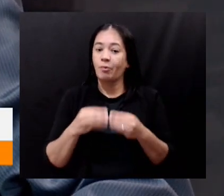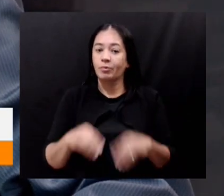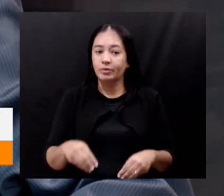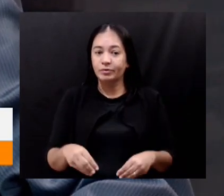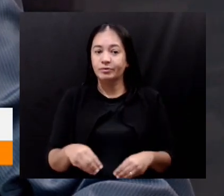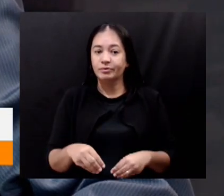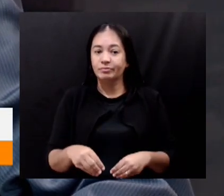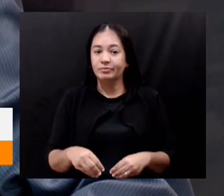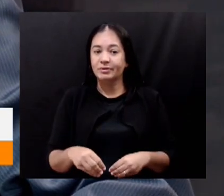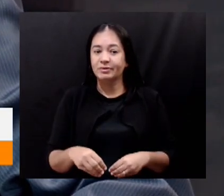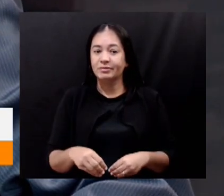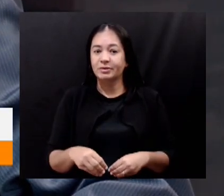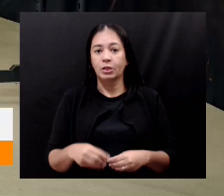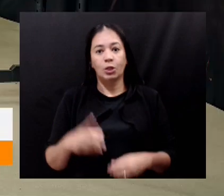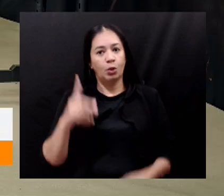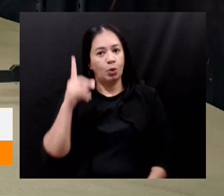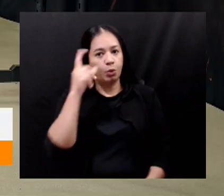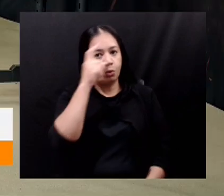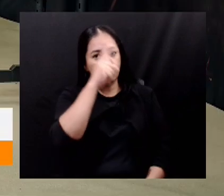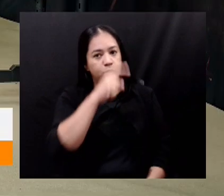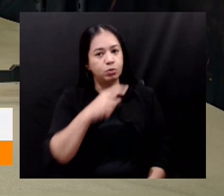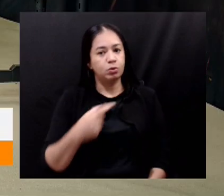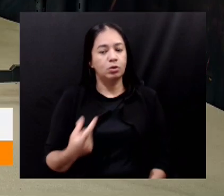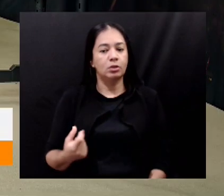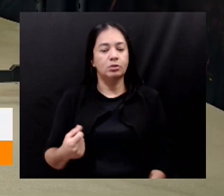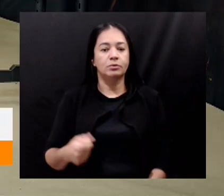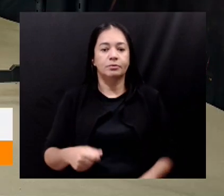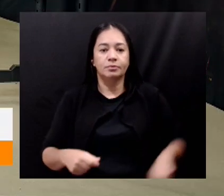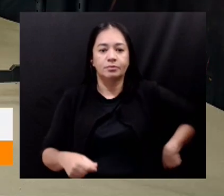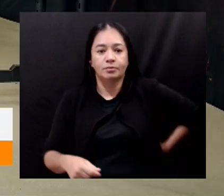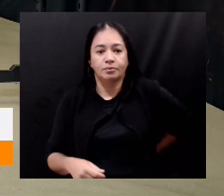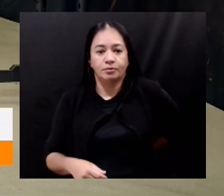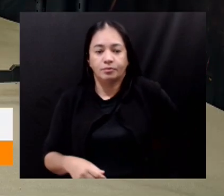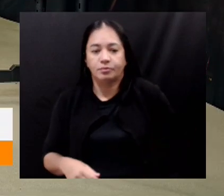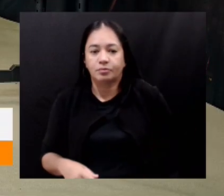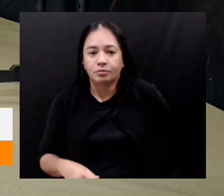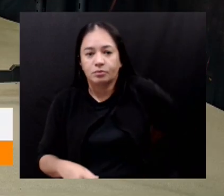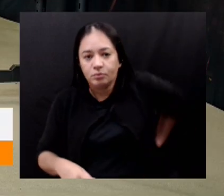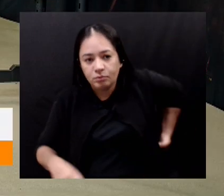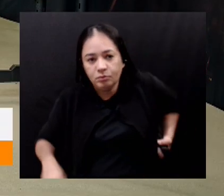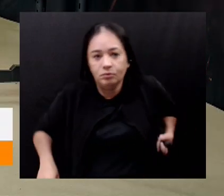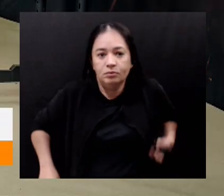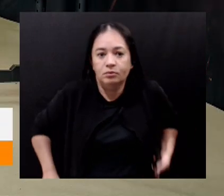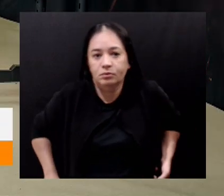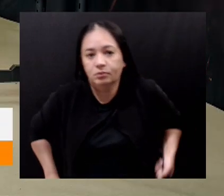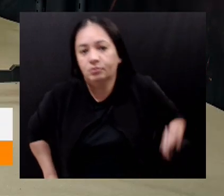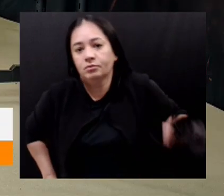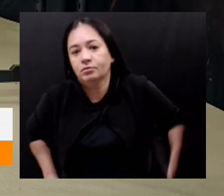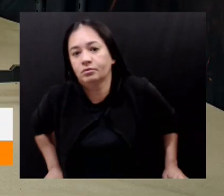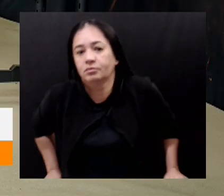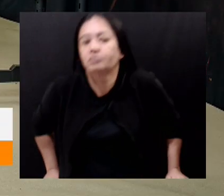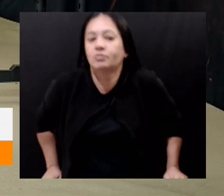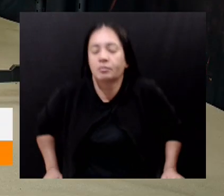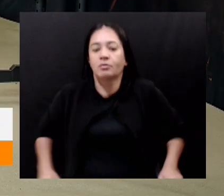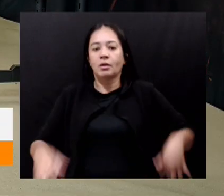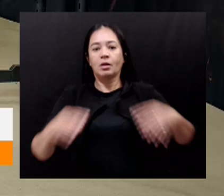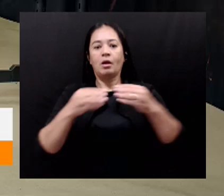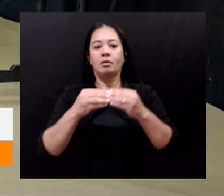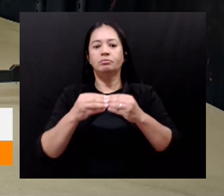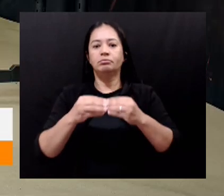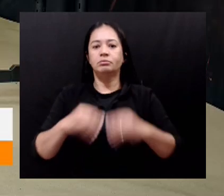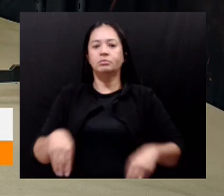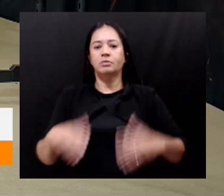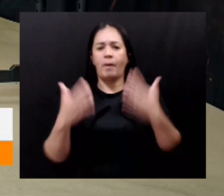pesado, então tem que ter essa É essa um noção um prejuízo, psicológico também, né, também. que Hum. eu acho que é